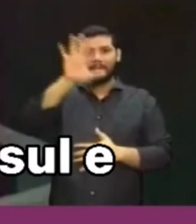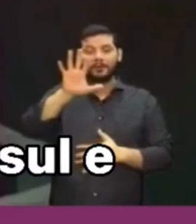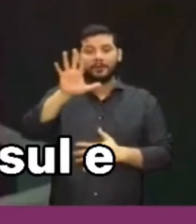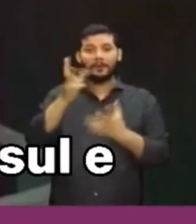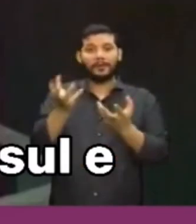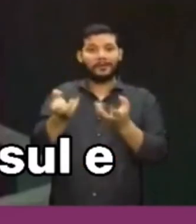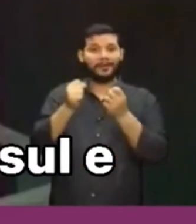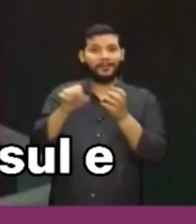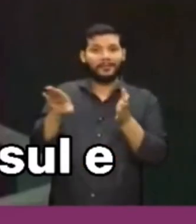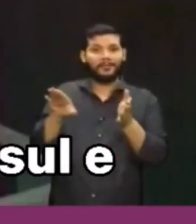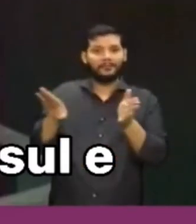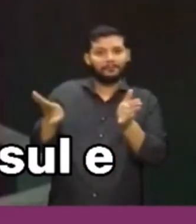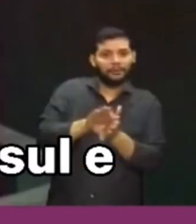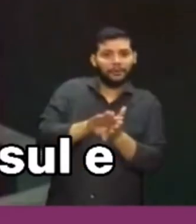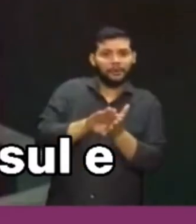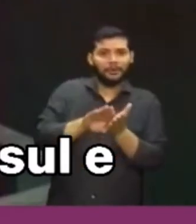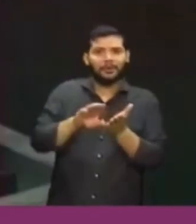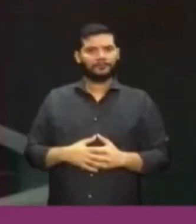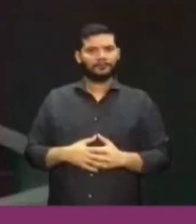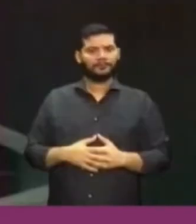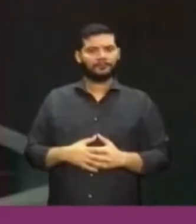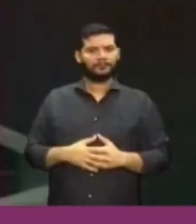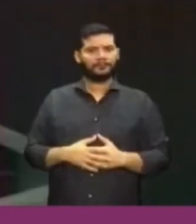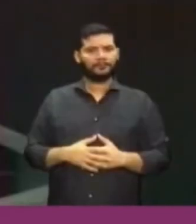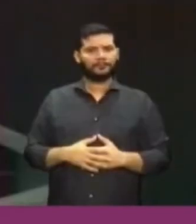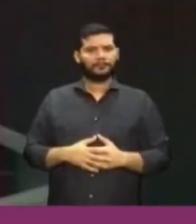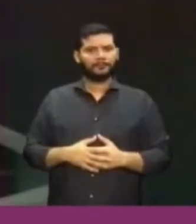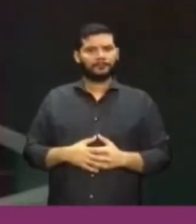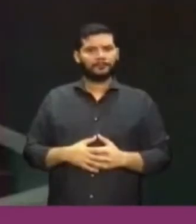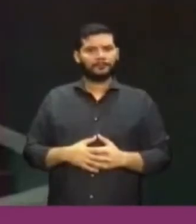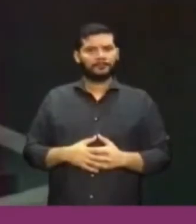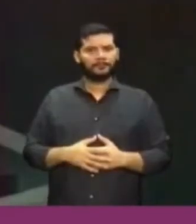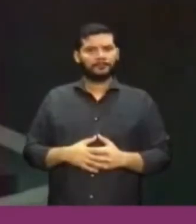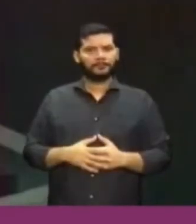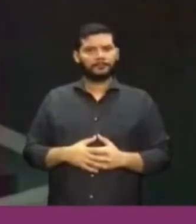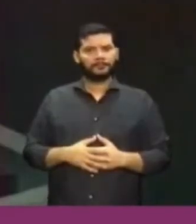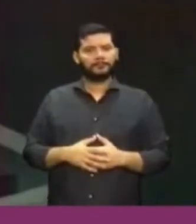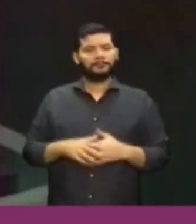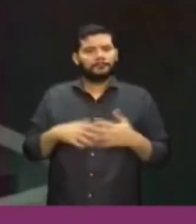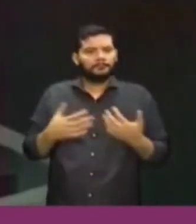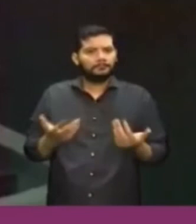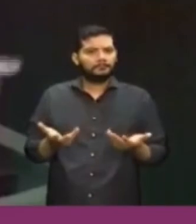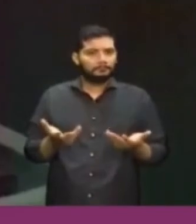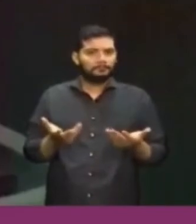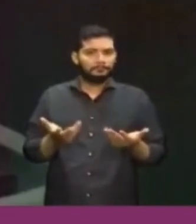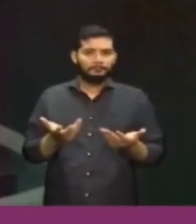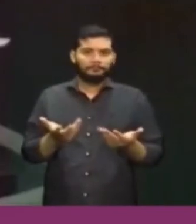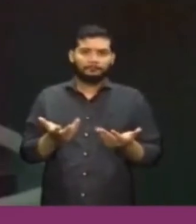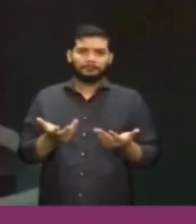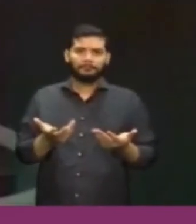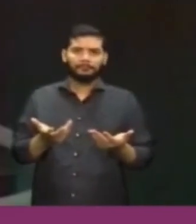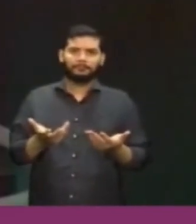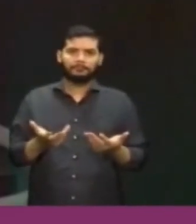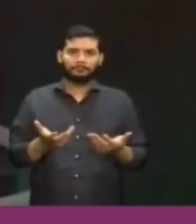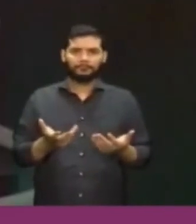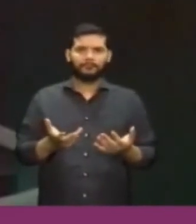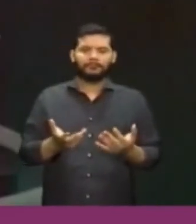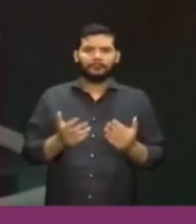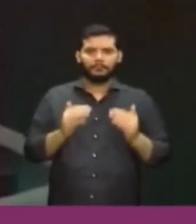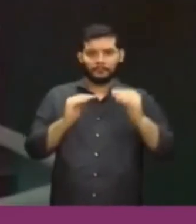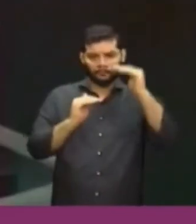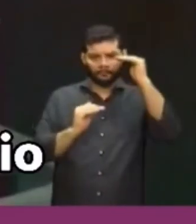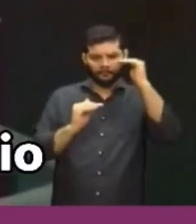doses do que os estados do Sul e do Sudeste. Ou seja, não há